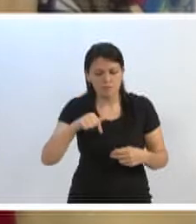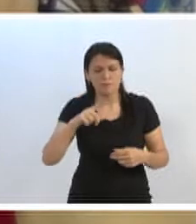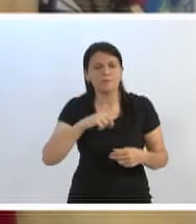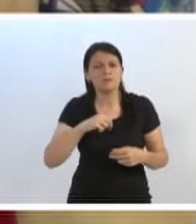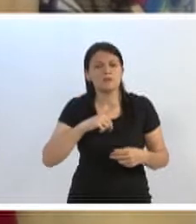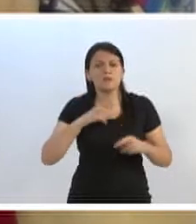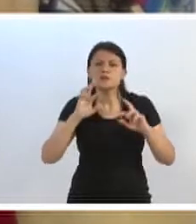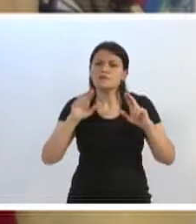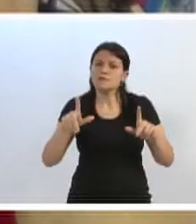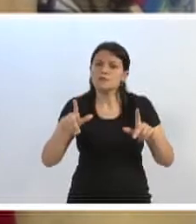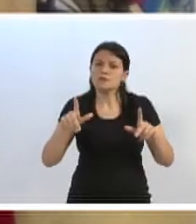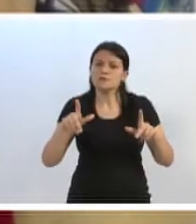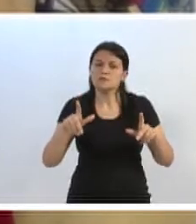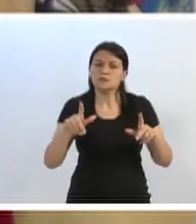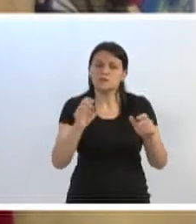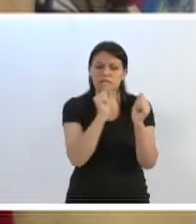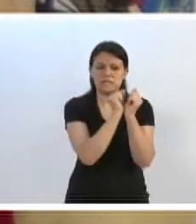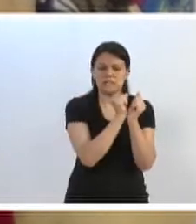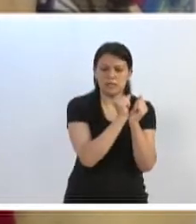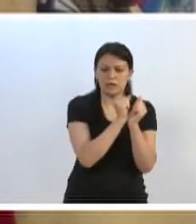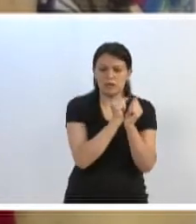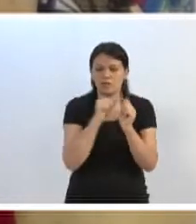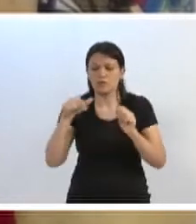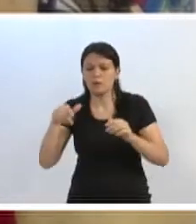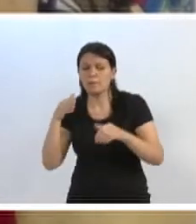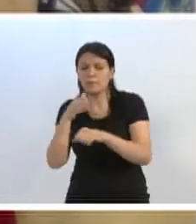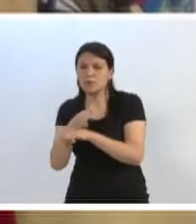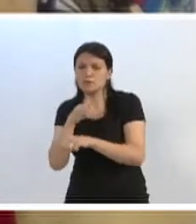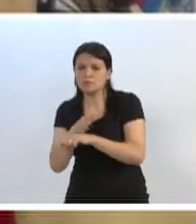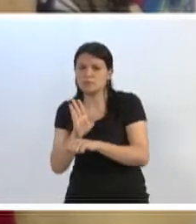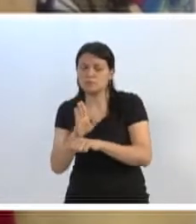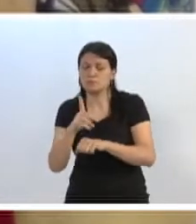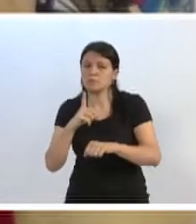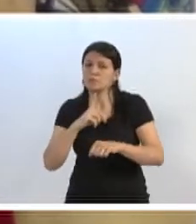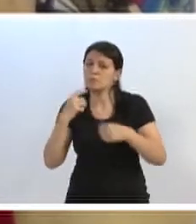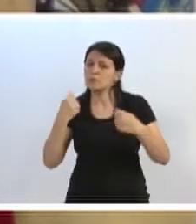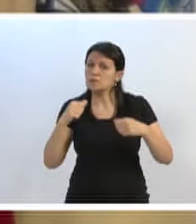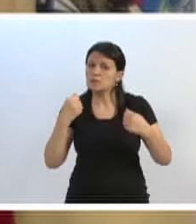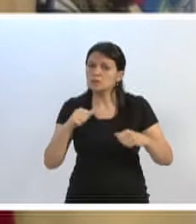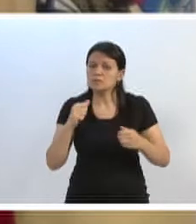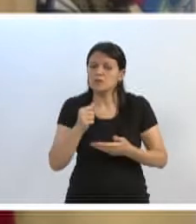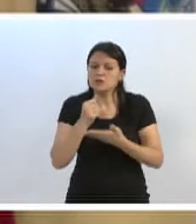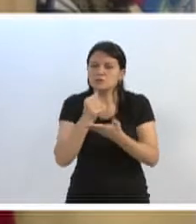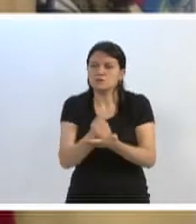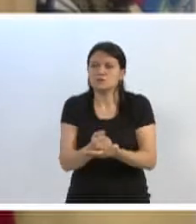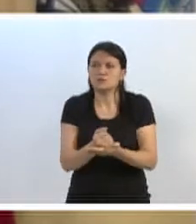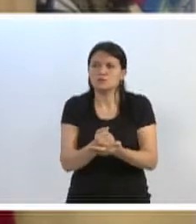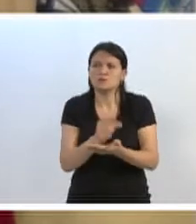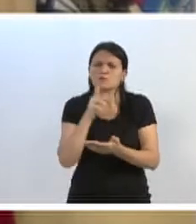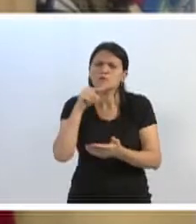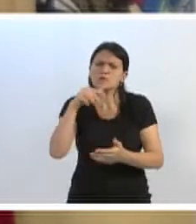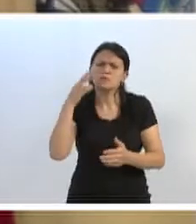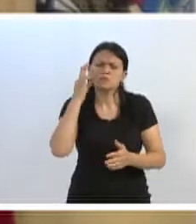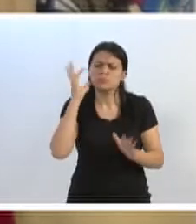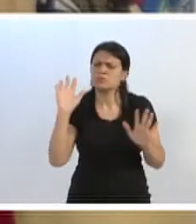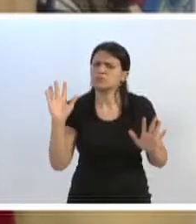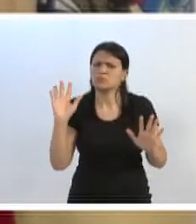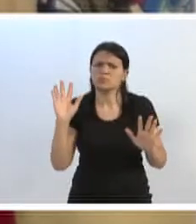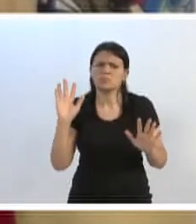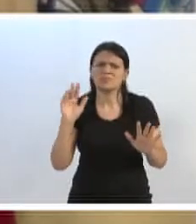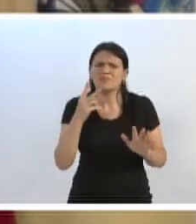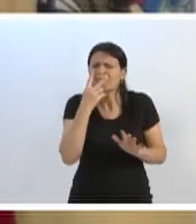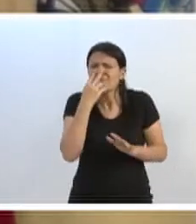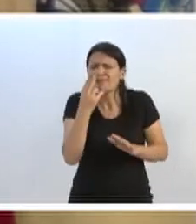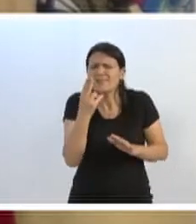base aliada e ser base escrava. A gente precisa das contribuições. E estou dizendo aqui, com absoluta sinceridade, que não me parece viável,